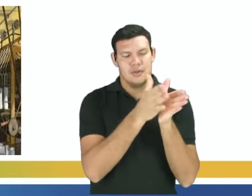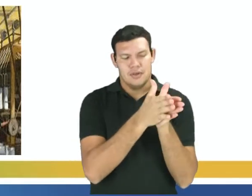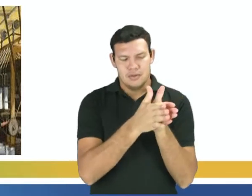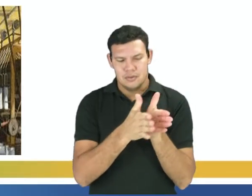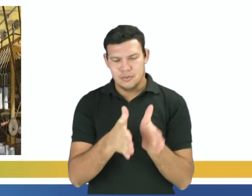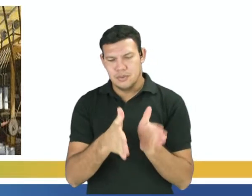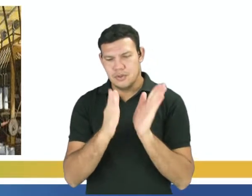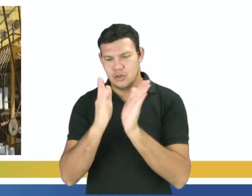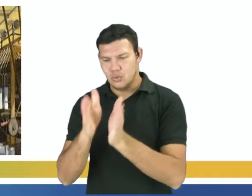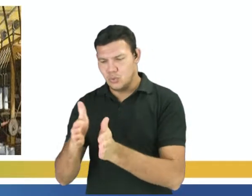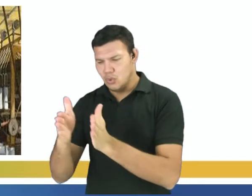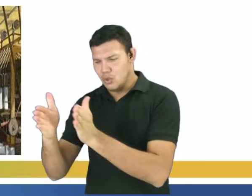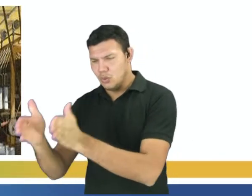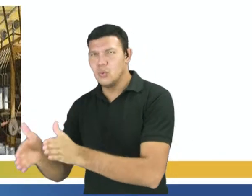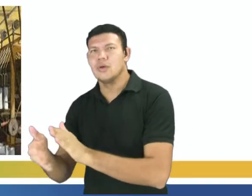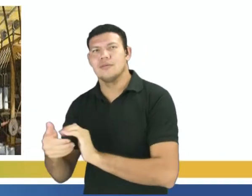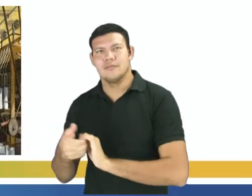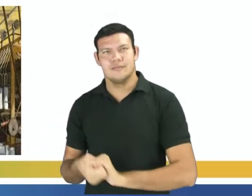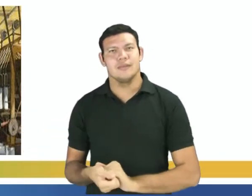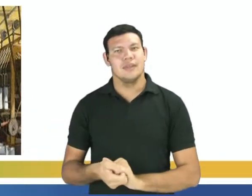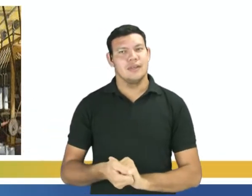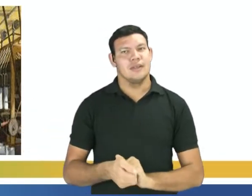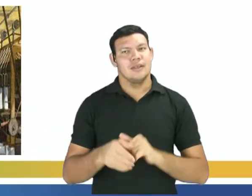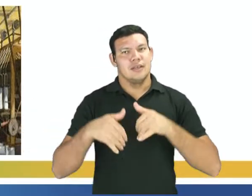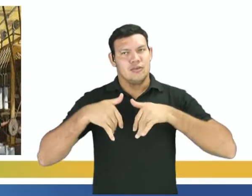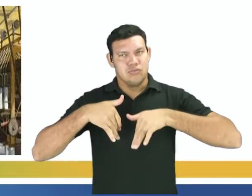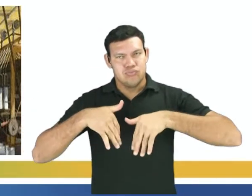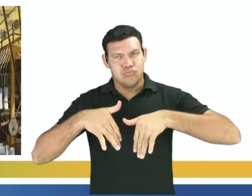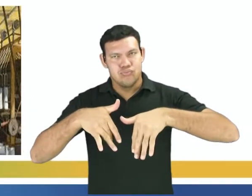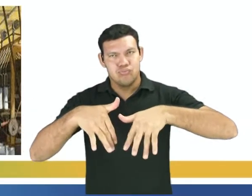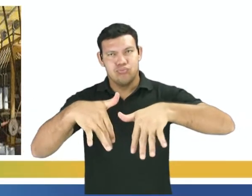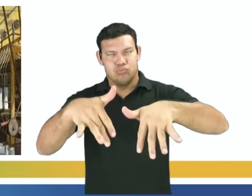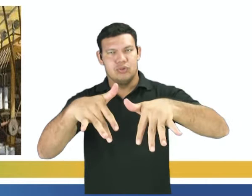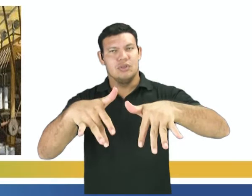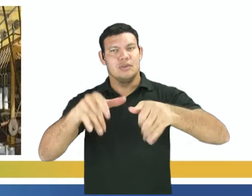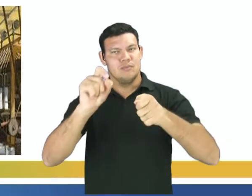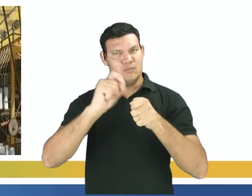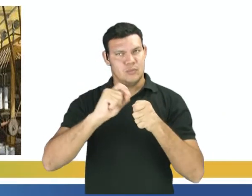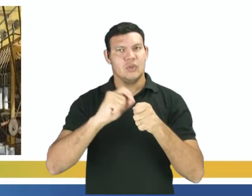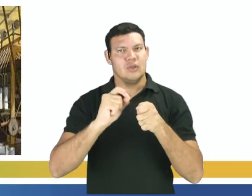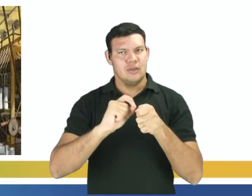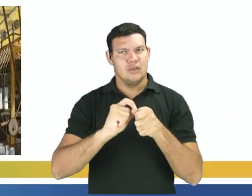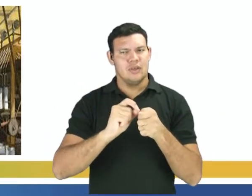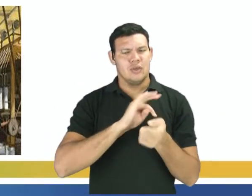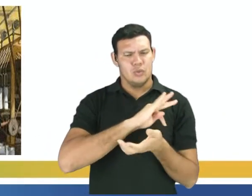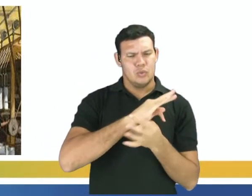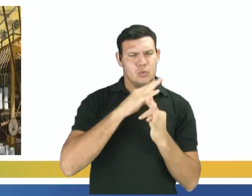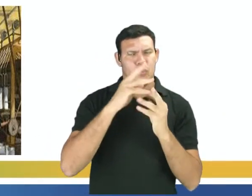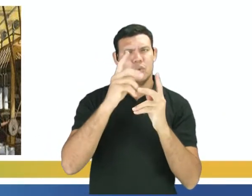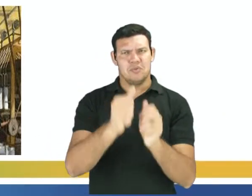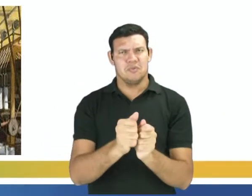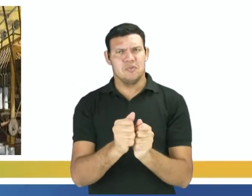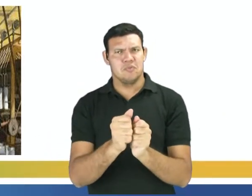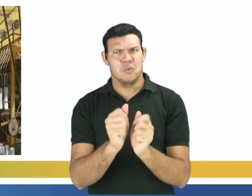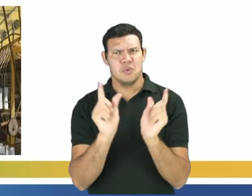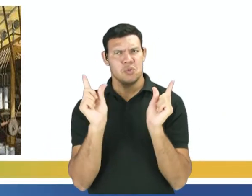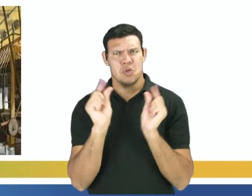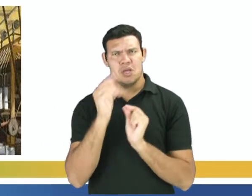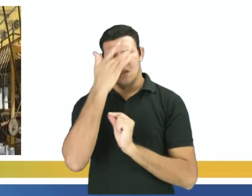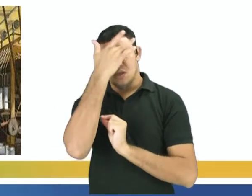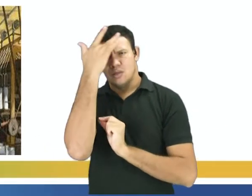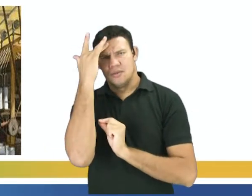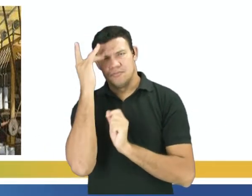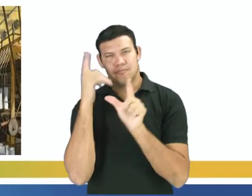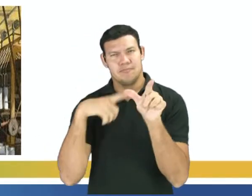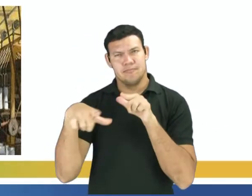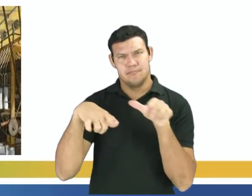a maquinofatura, máquinas para a fabricação, com menor participação de mão de obra até os dias atuais,